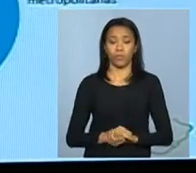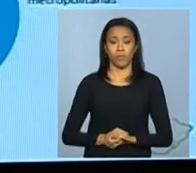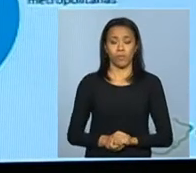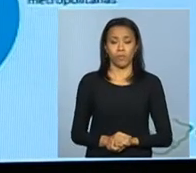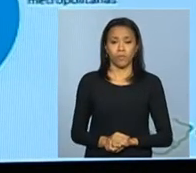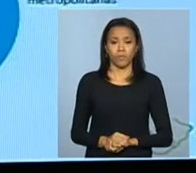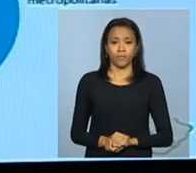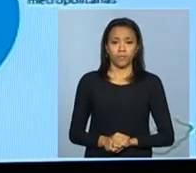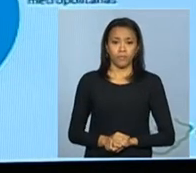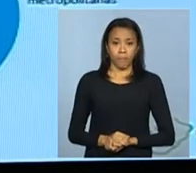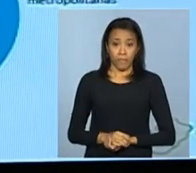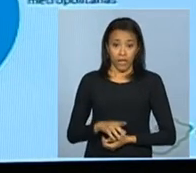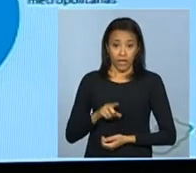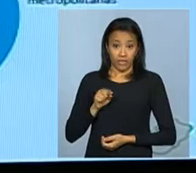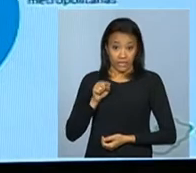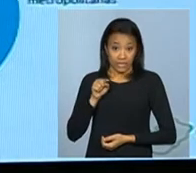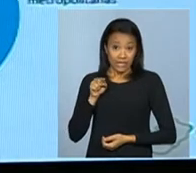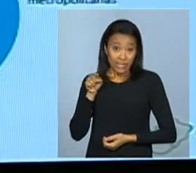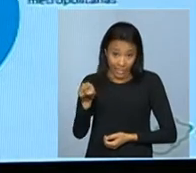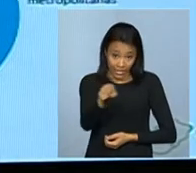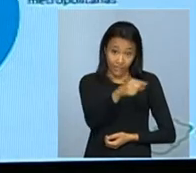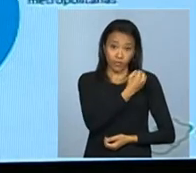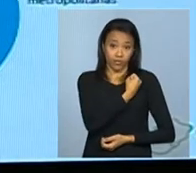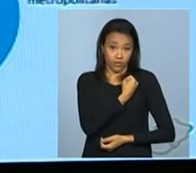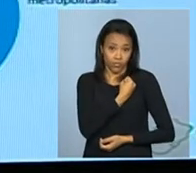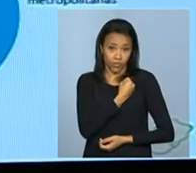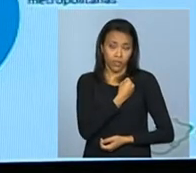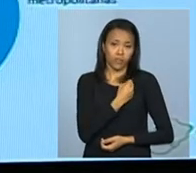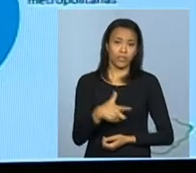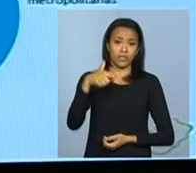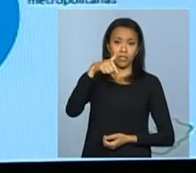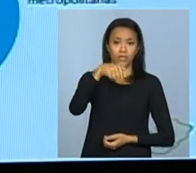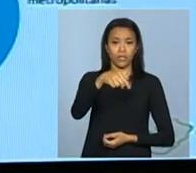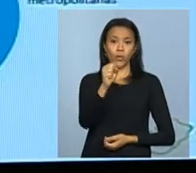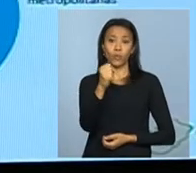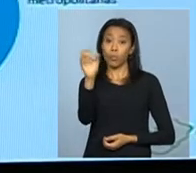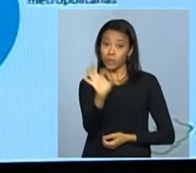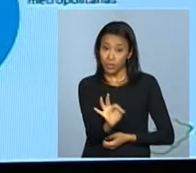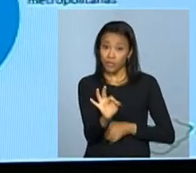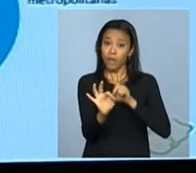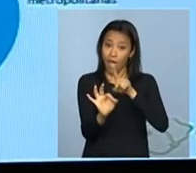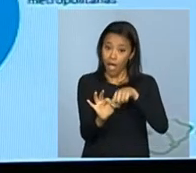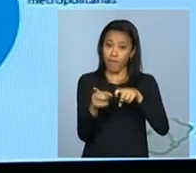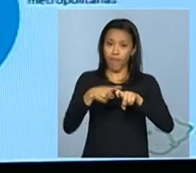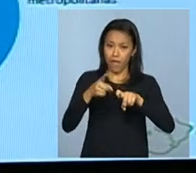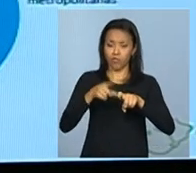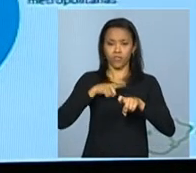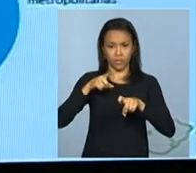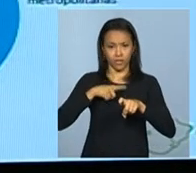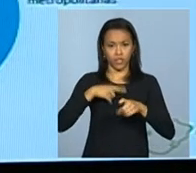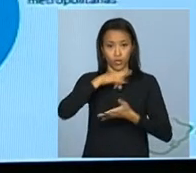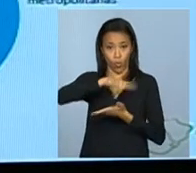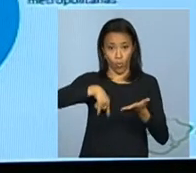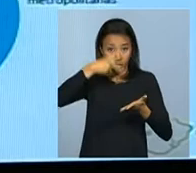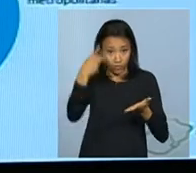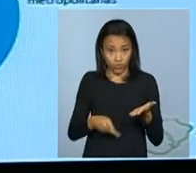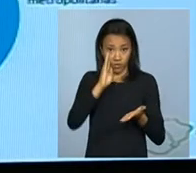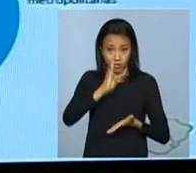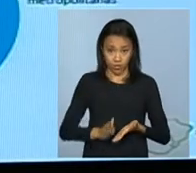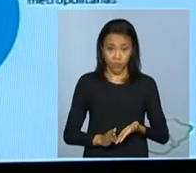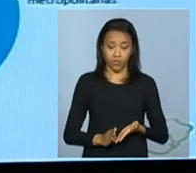um desses nesse número de Mete totais 68 por cento deles são médicos com registro profissional no Brasil